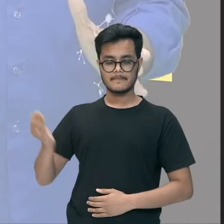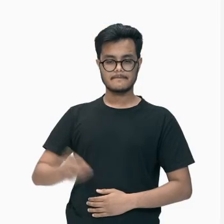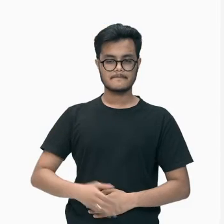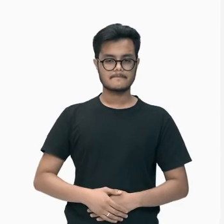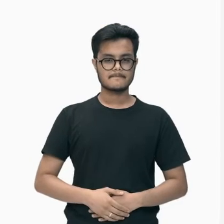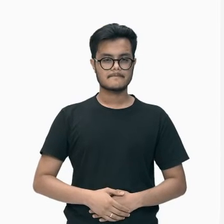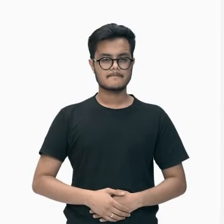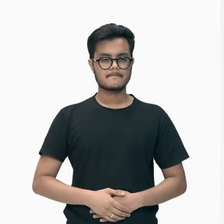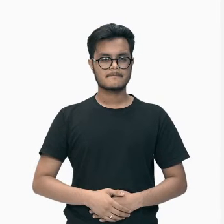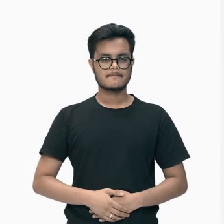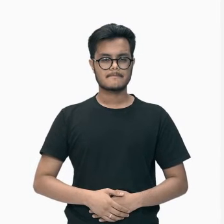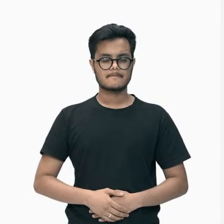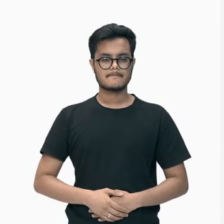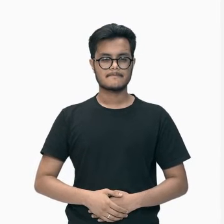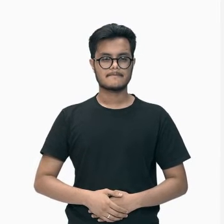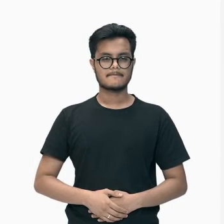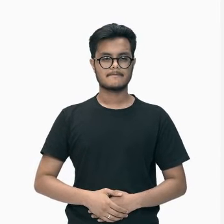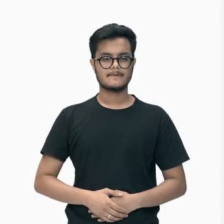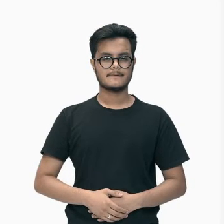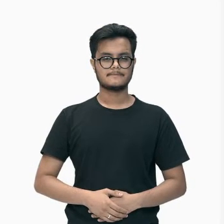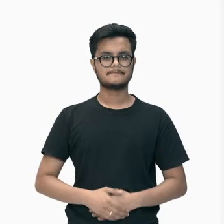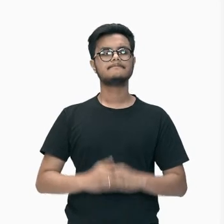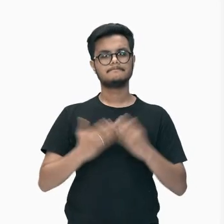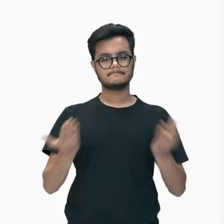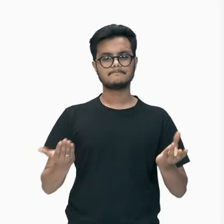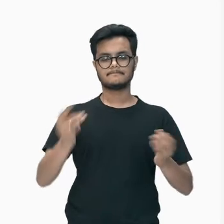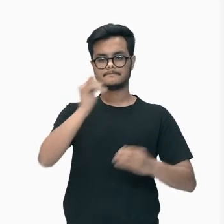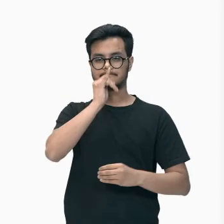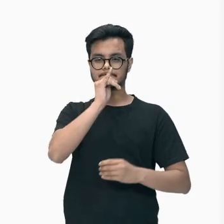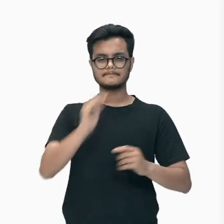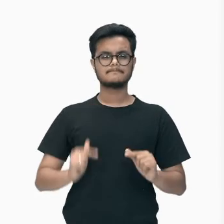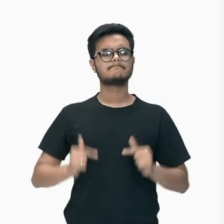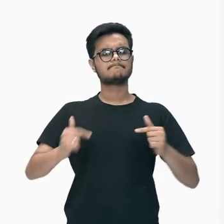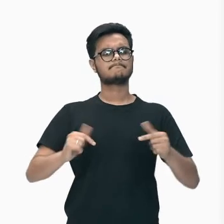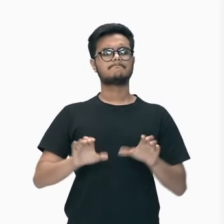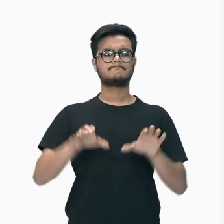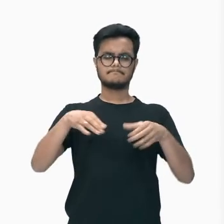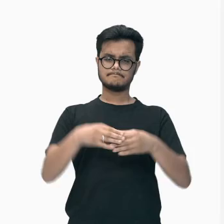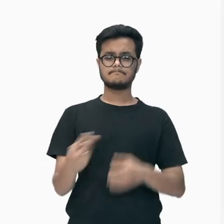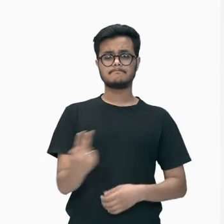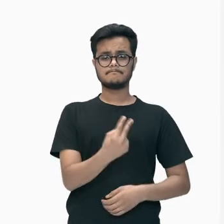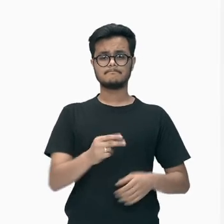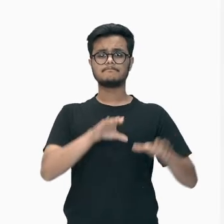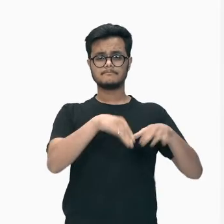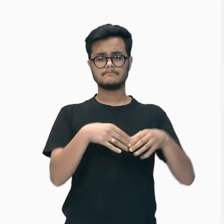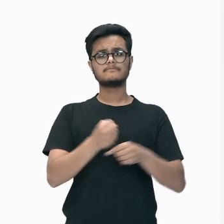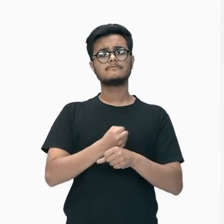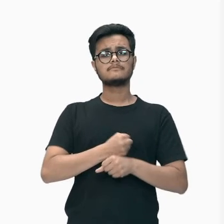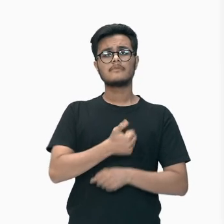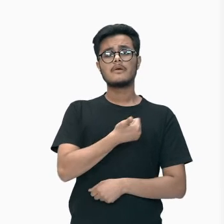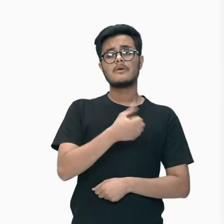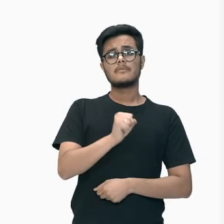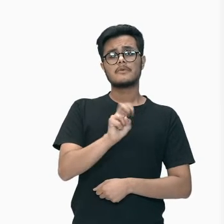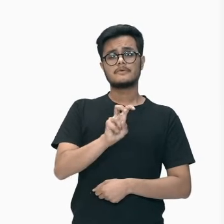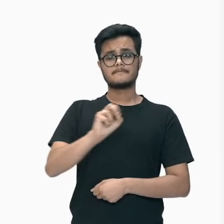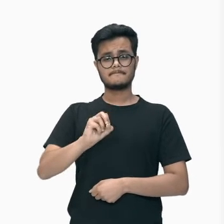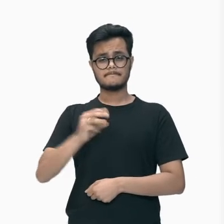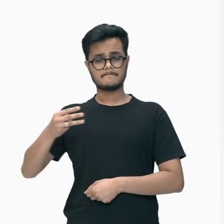Brasil. Constituiu num momento de trégua na luta partidária entre liberais e conservadores que durou